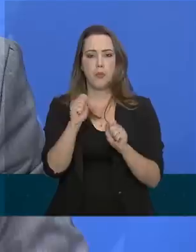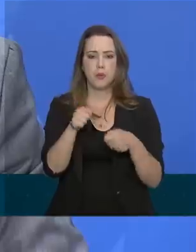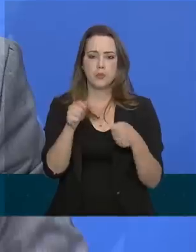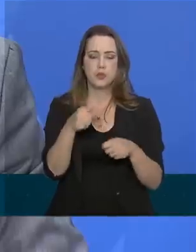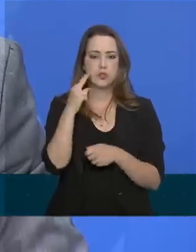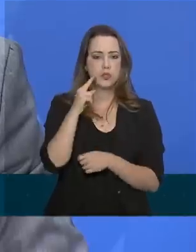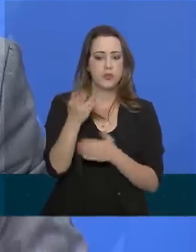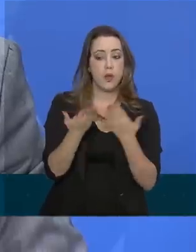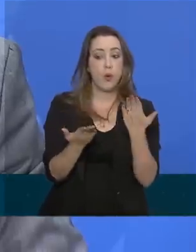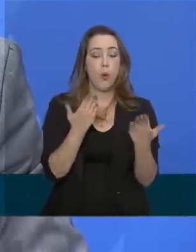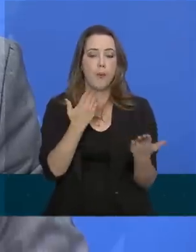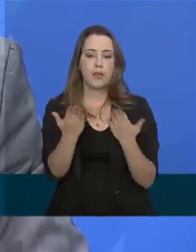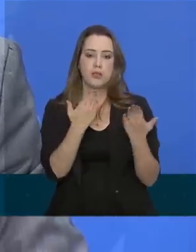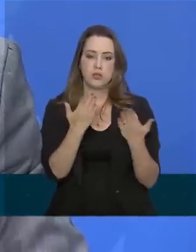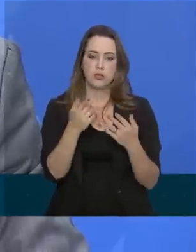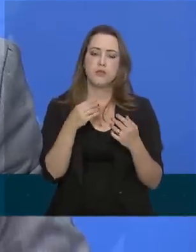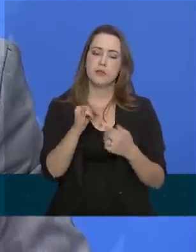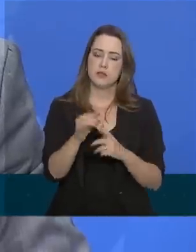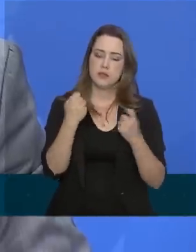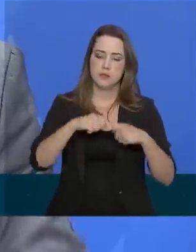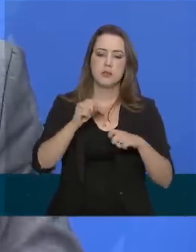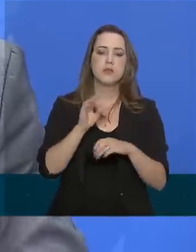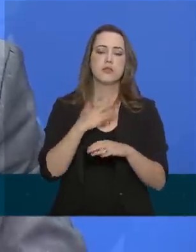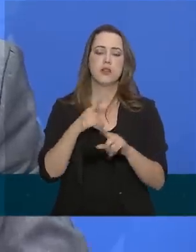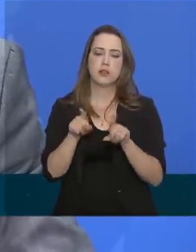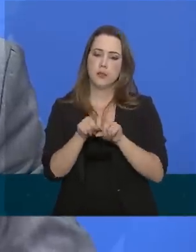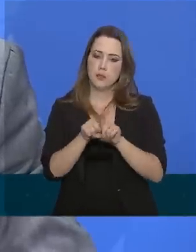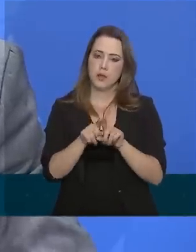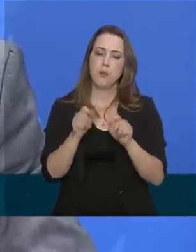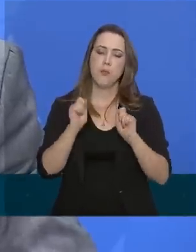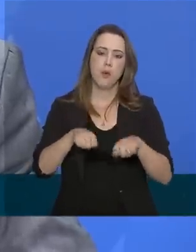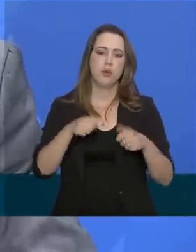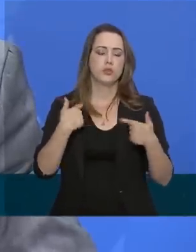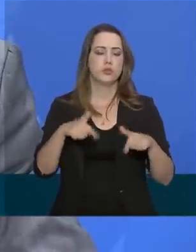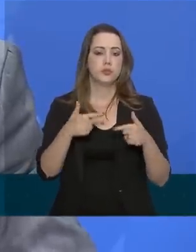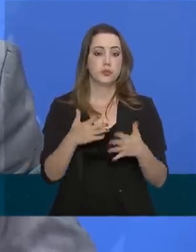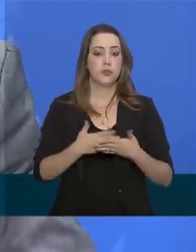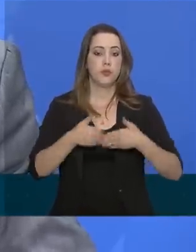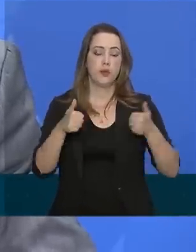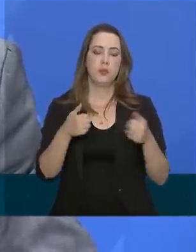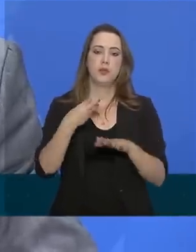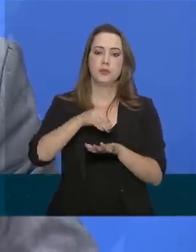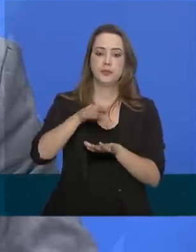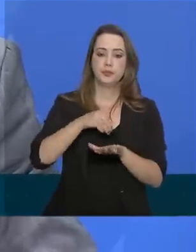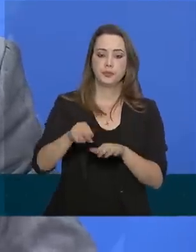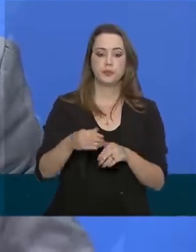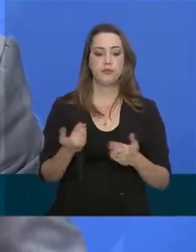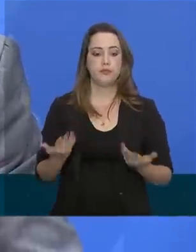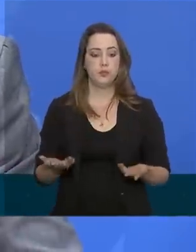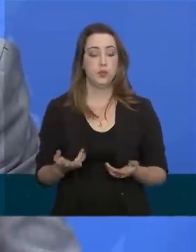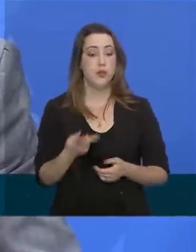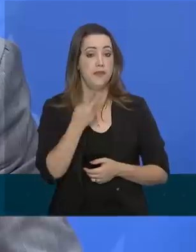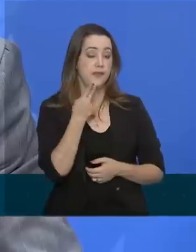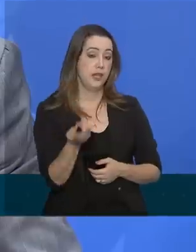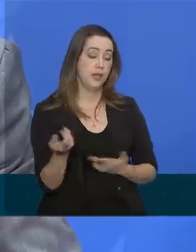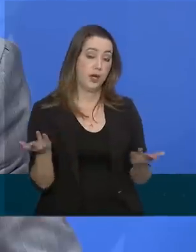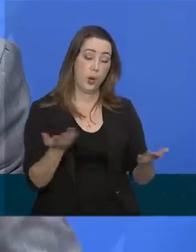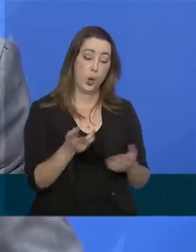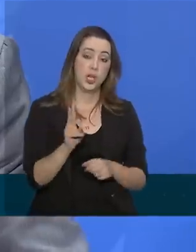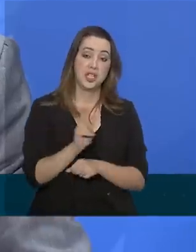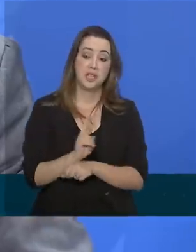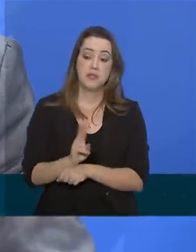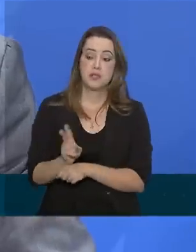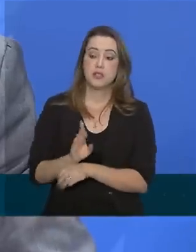necessário a gente faz para ajudar na melhor roubos no robustecimento dessas informações com relação à fiscalização propriamente